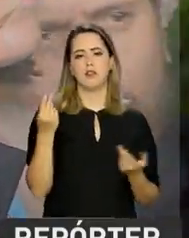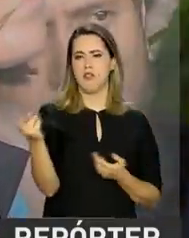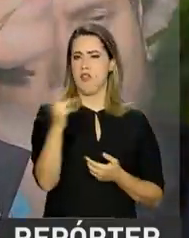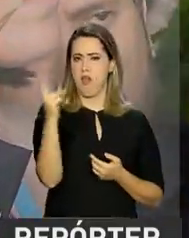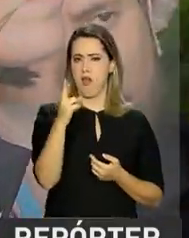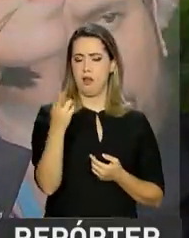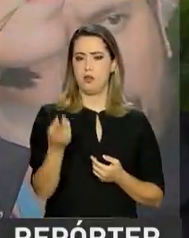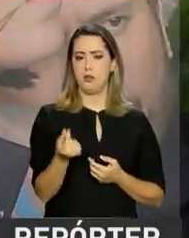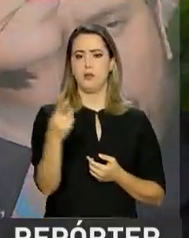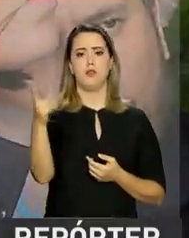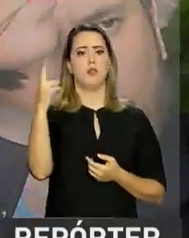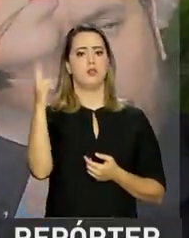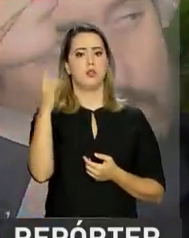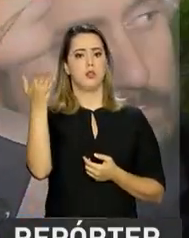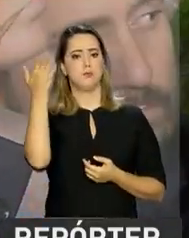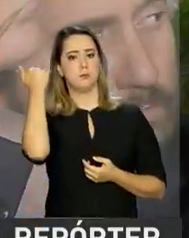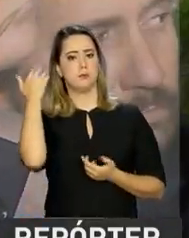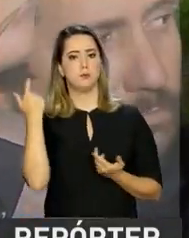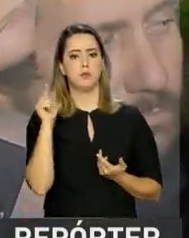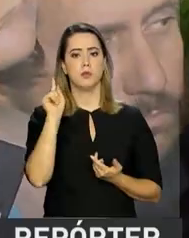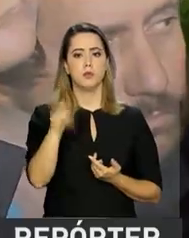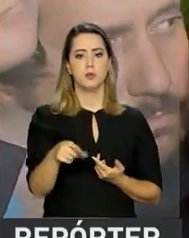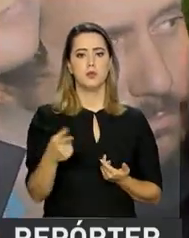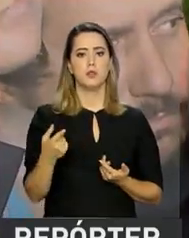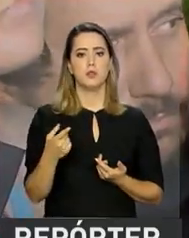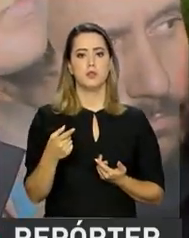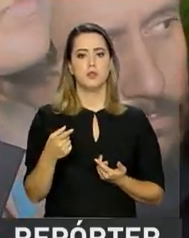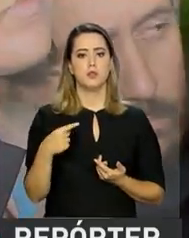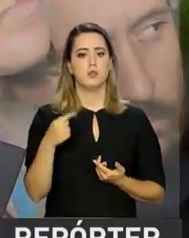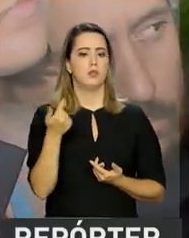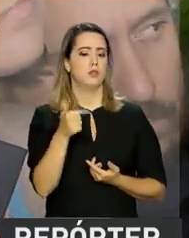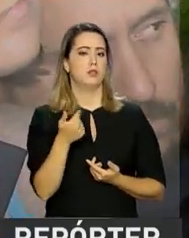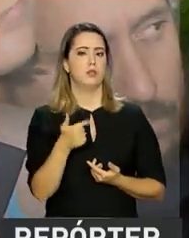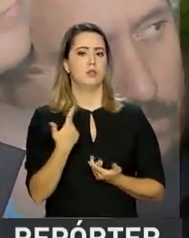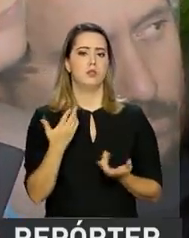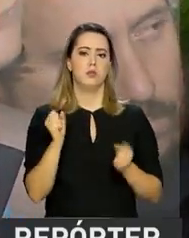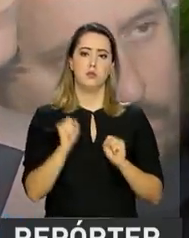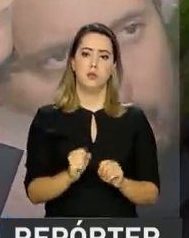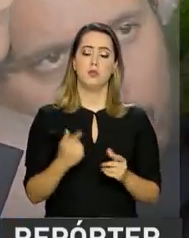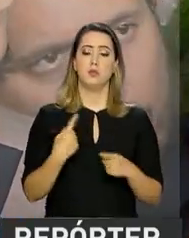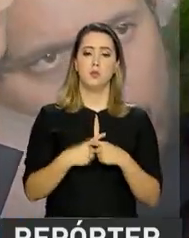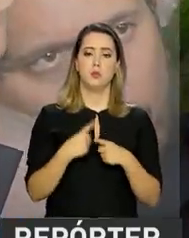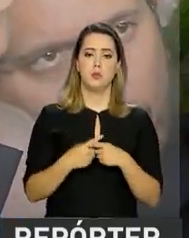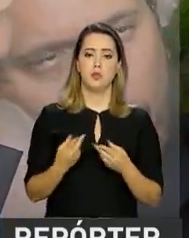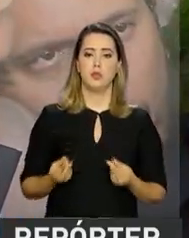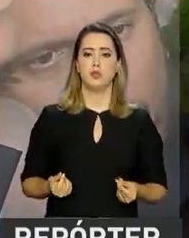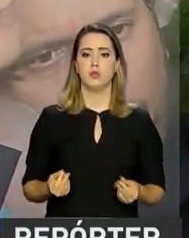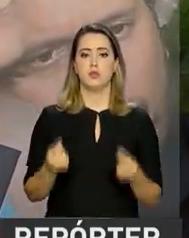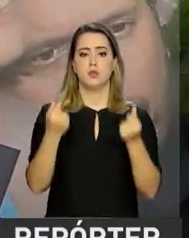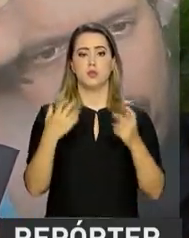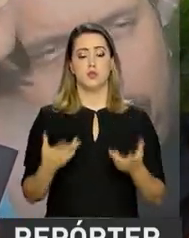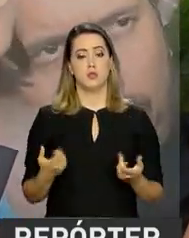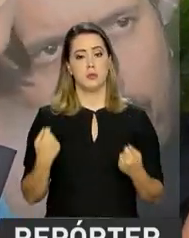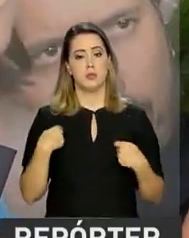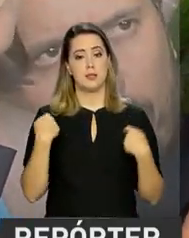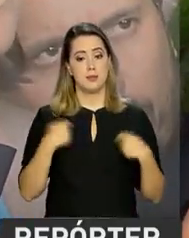reais, o que é algo que não é sustentável. Por quê? Porque as despesas